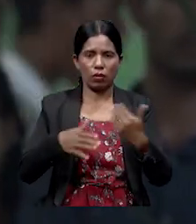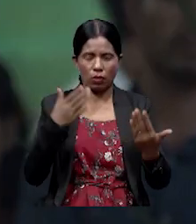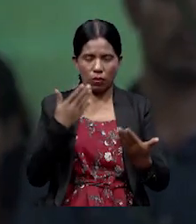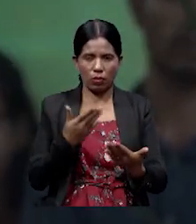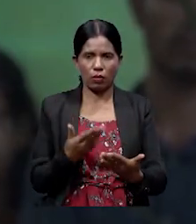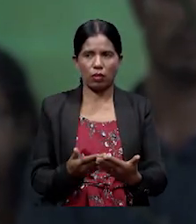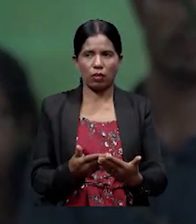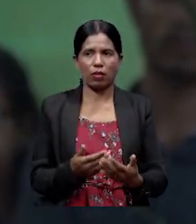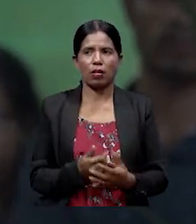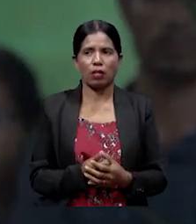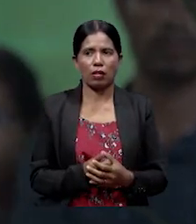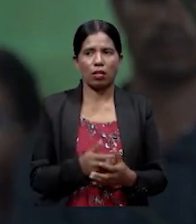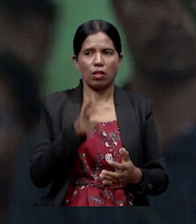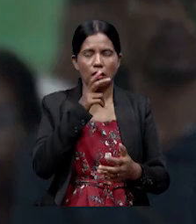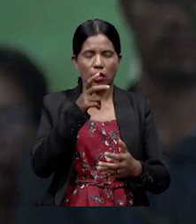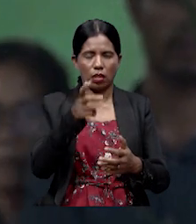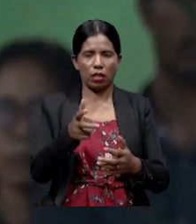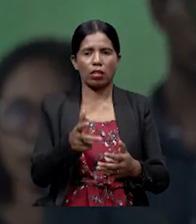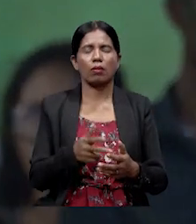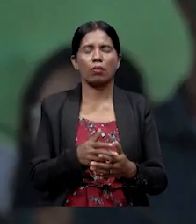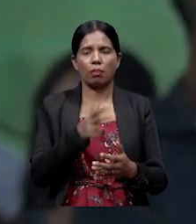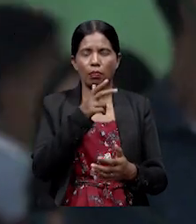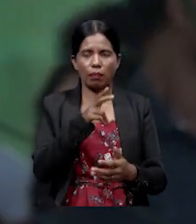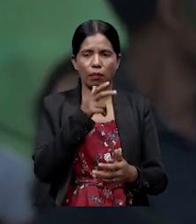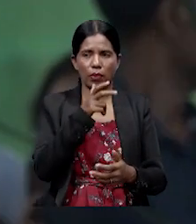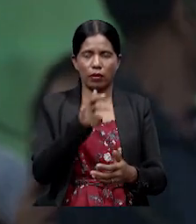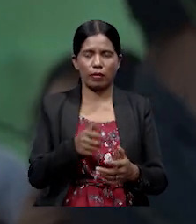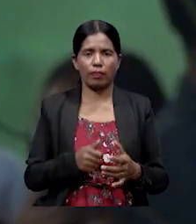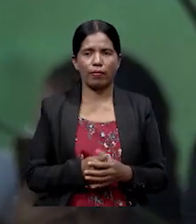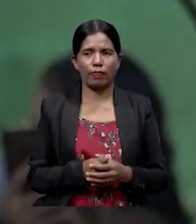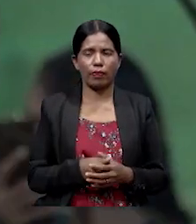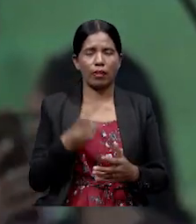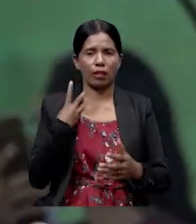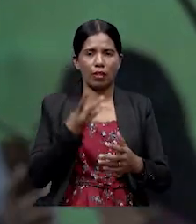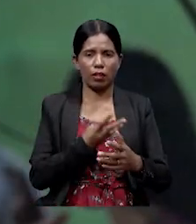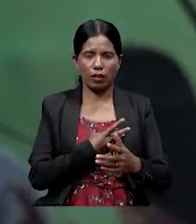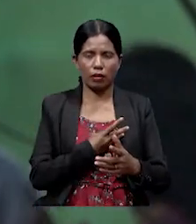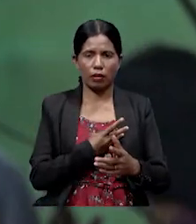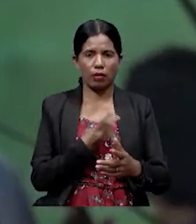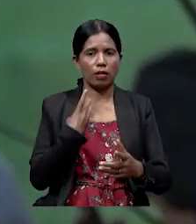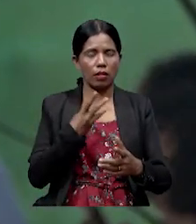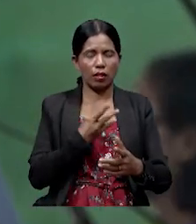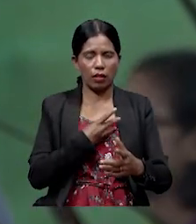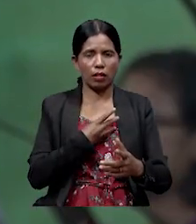a segunda língua mais falada. Só há uma à frente da nossa língua